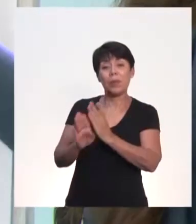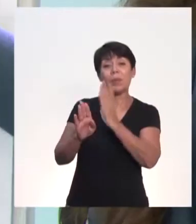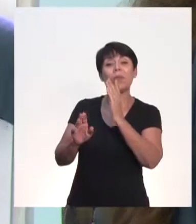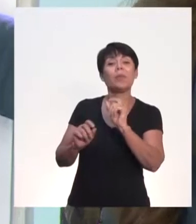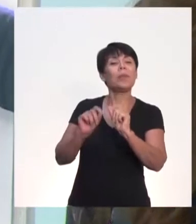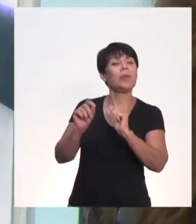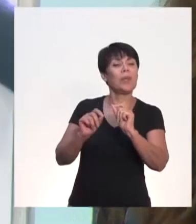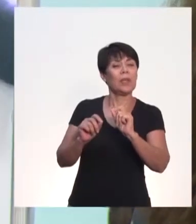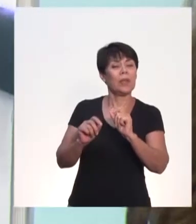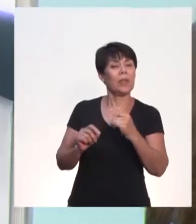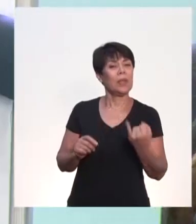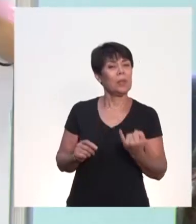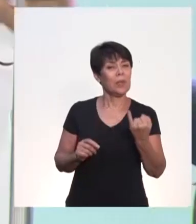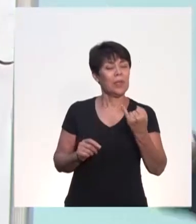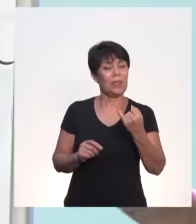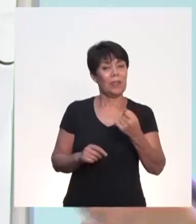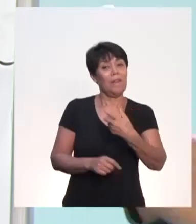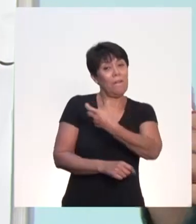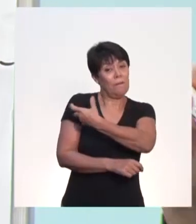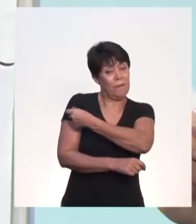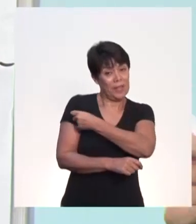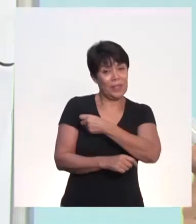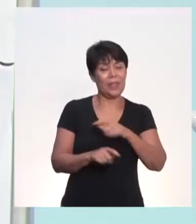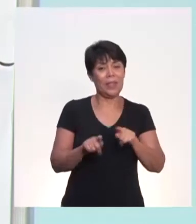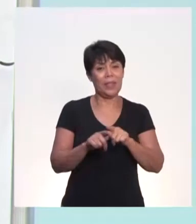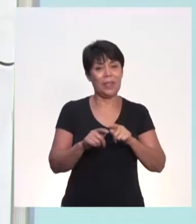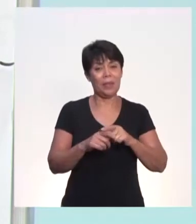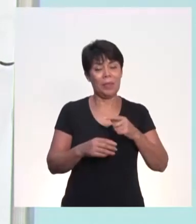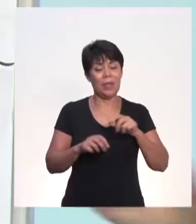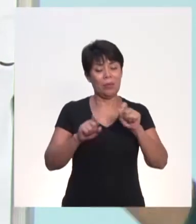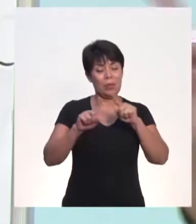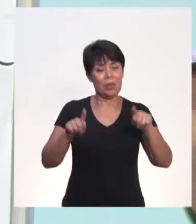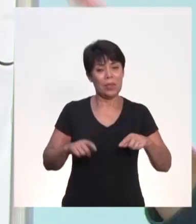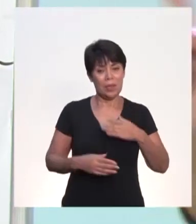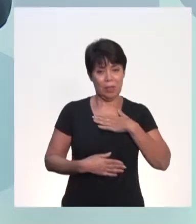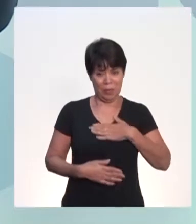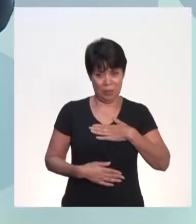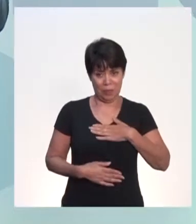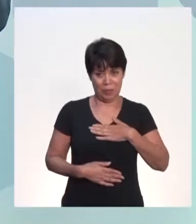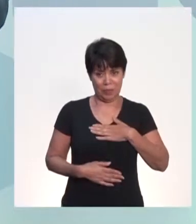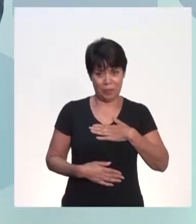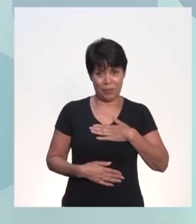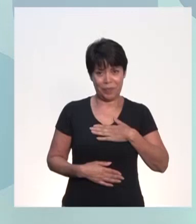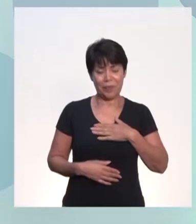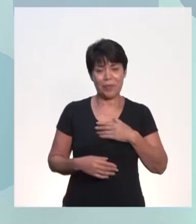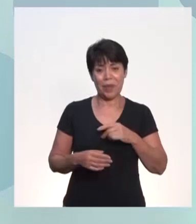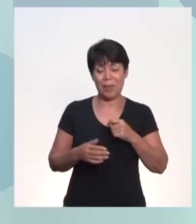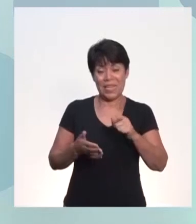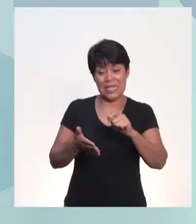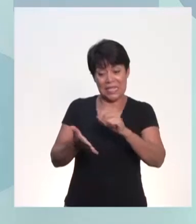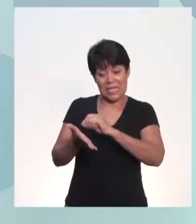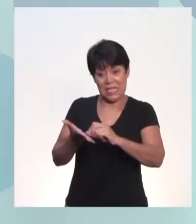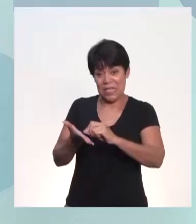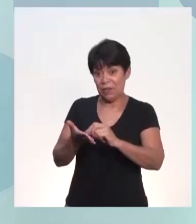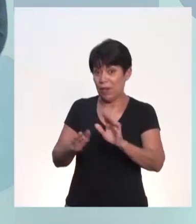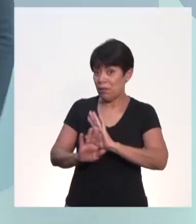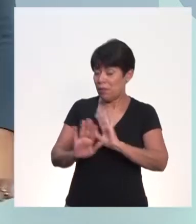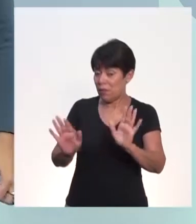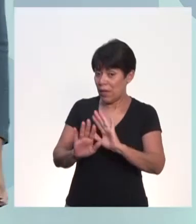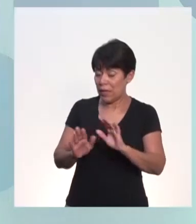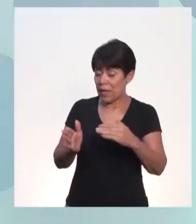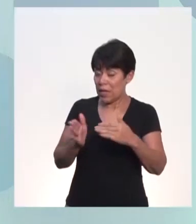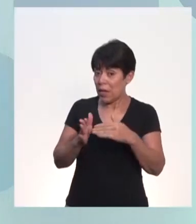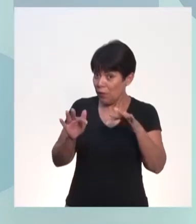coisas importantes, certo? Vacinação e sistema imunológico. Mas, como eu falei, a gente não vai grifar nada até terminar de ler o